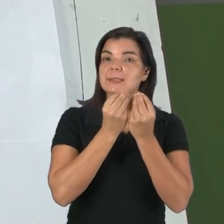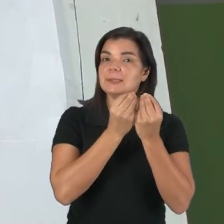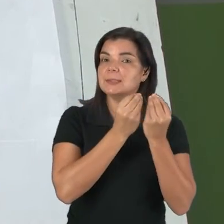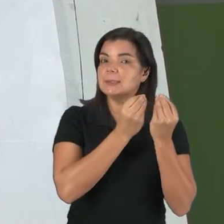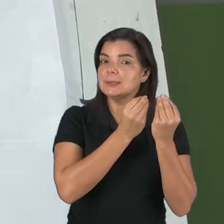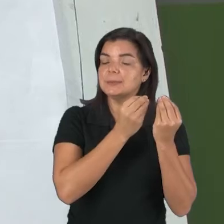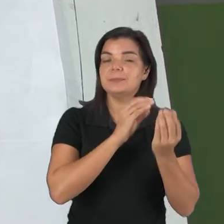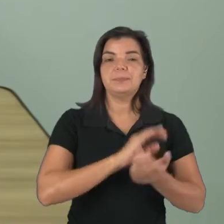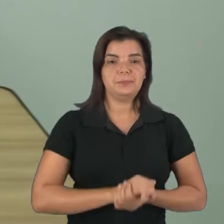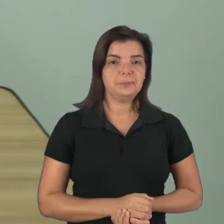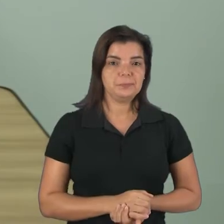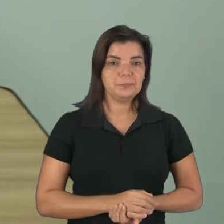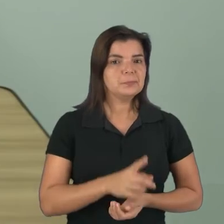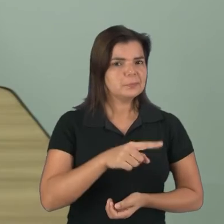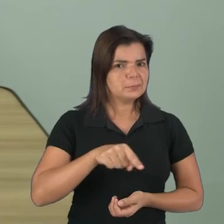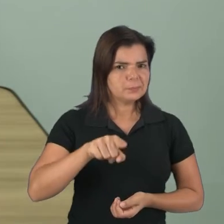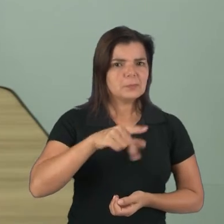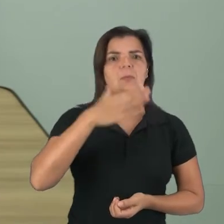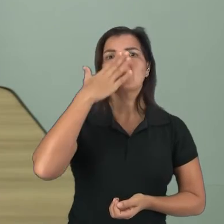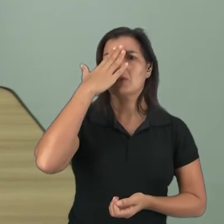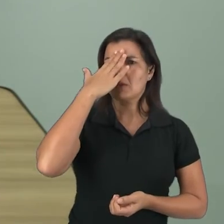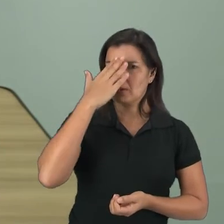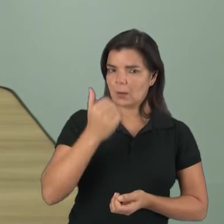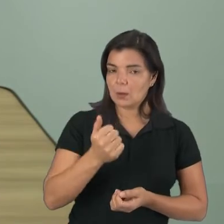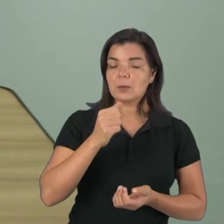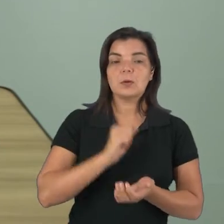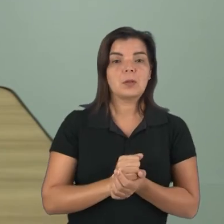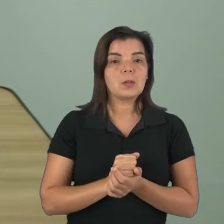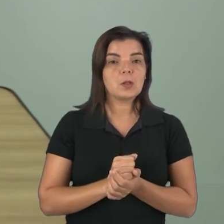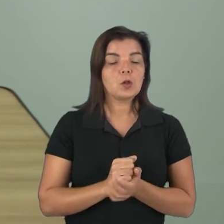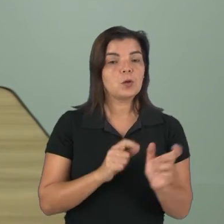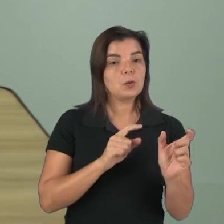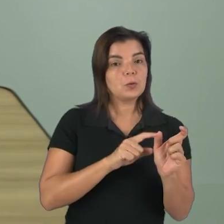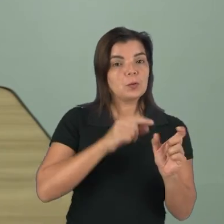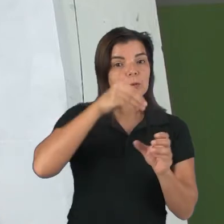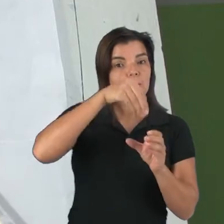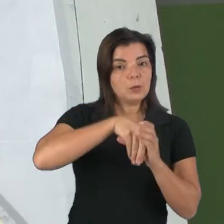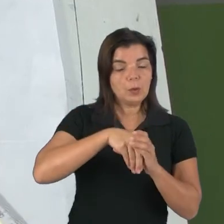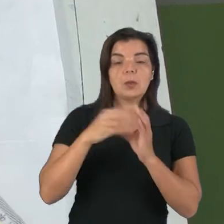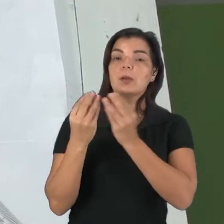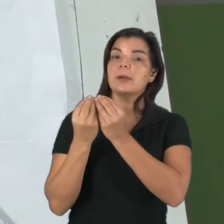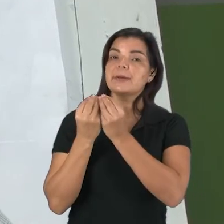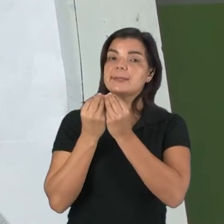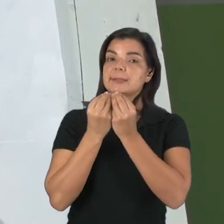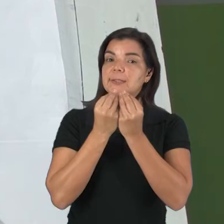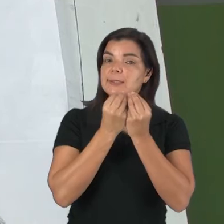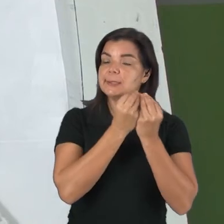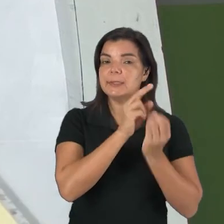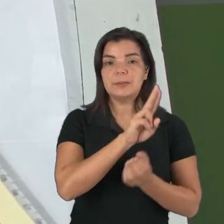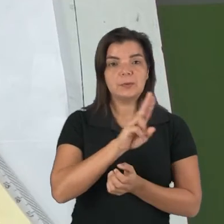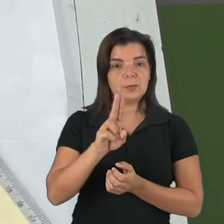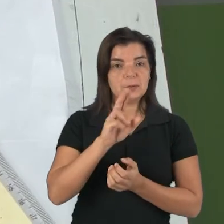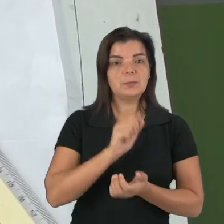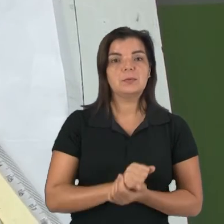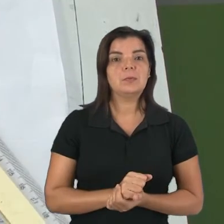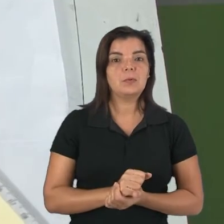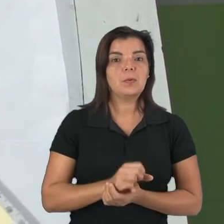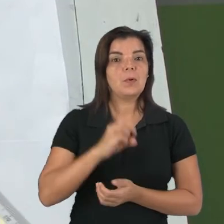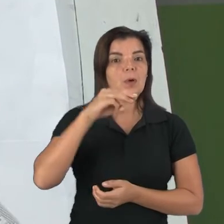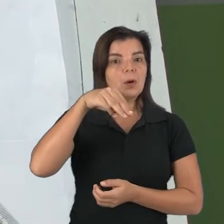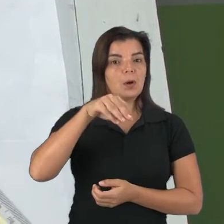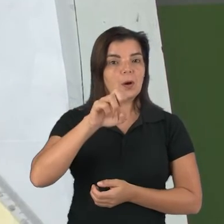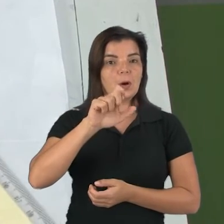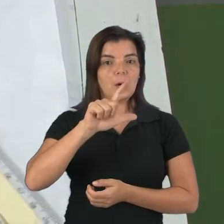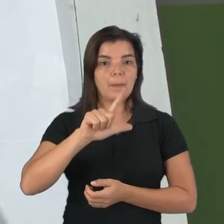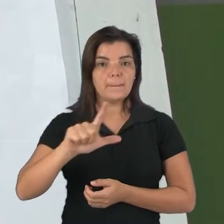melancia vocês sabiam que dentro do nome melancia está a palavra Mel